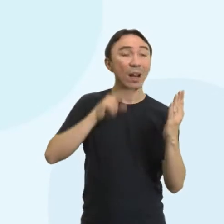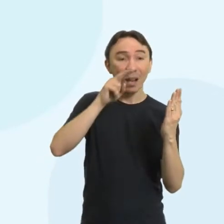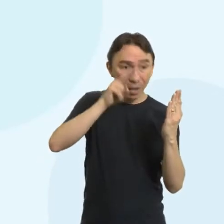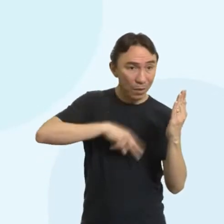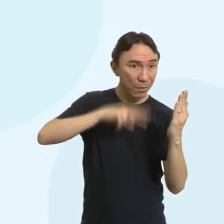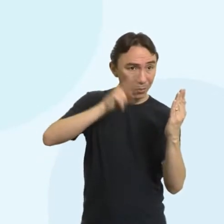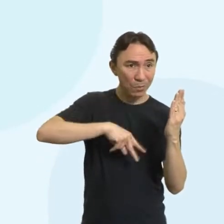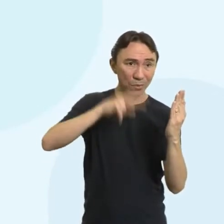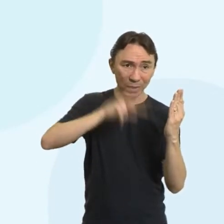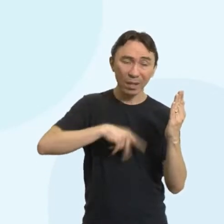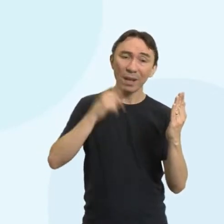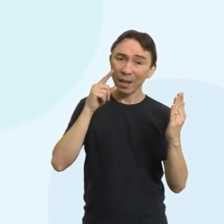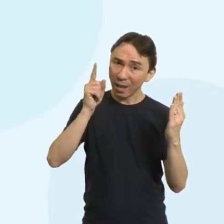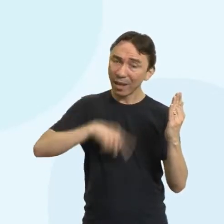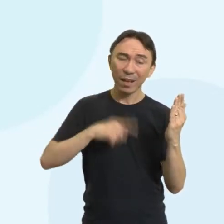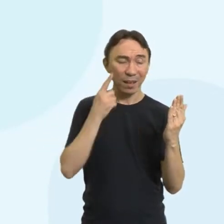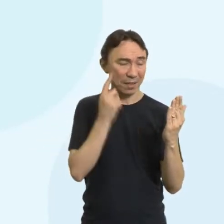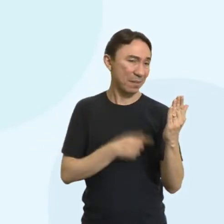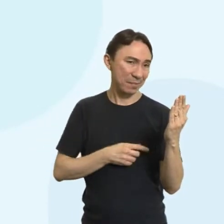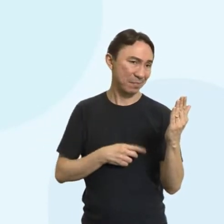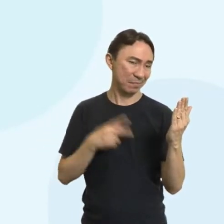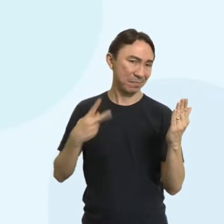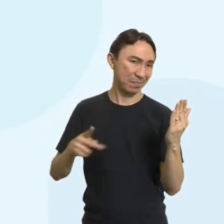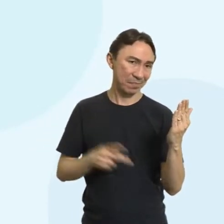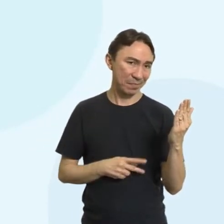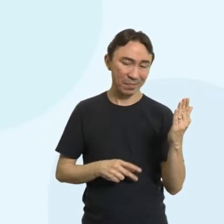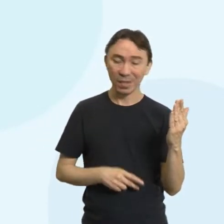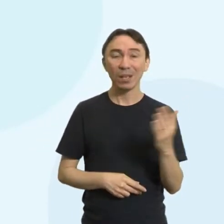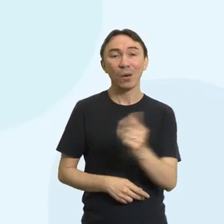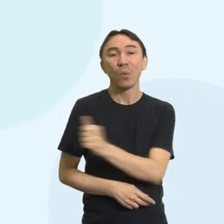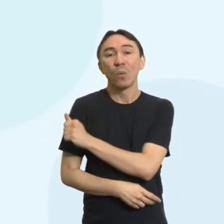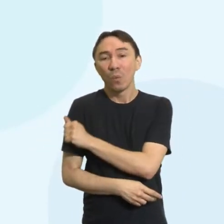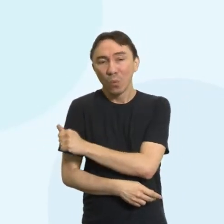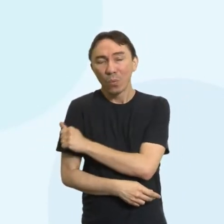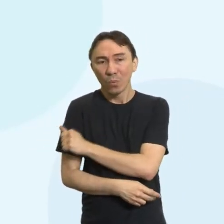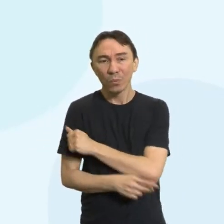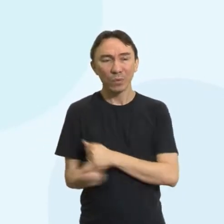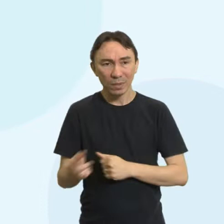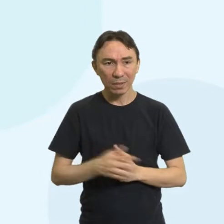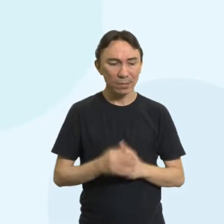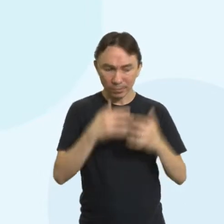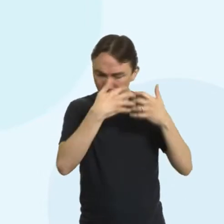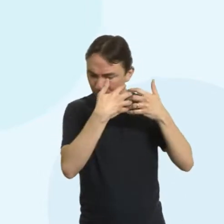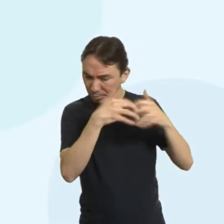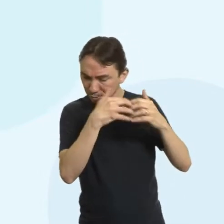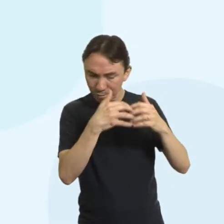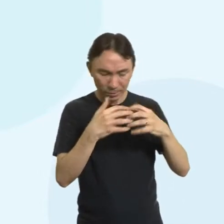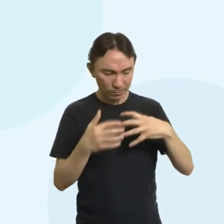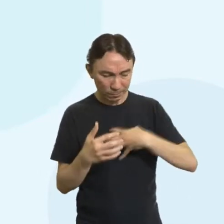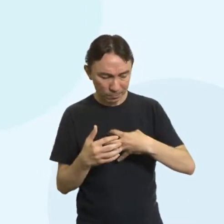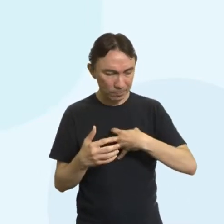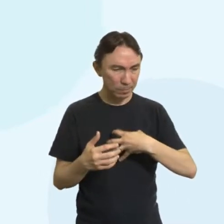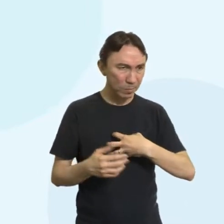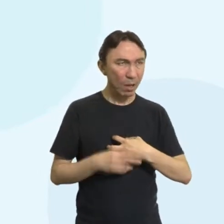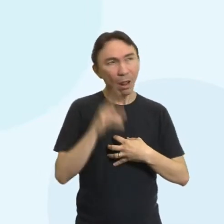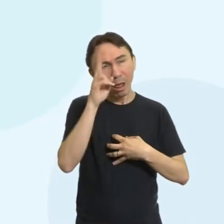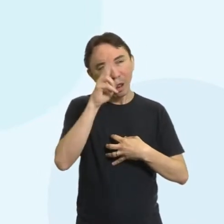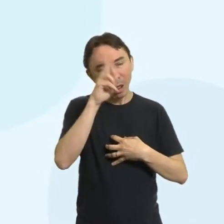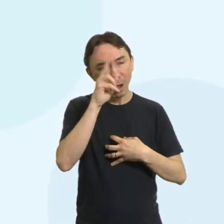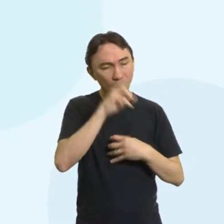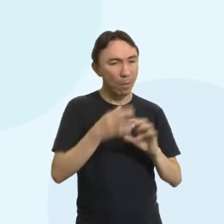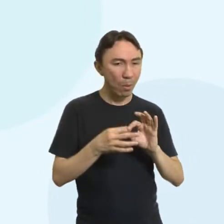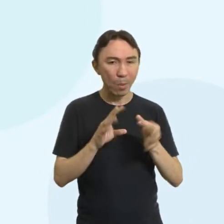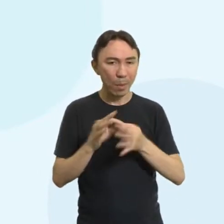interativa. Ela é ativa porque, claro, o estudante, ele, a partir da sua cognição, dos seus sentimentos, da sua memória, do seu contexto, ele